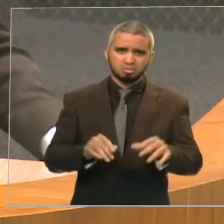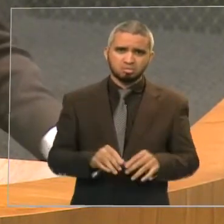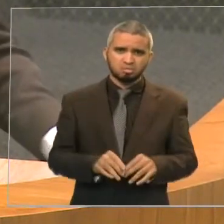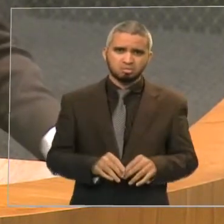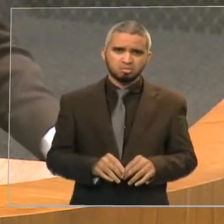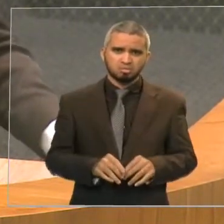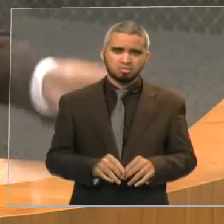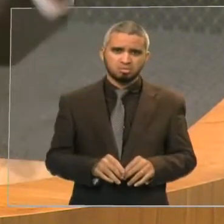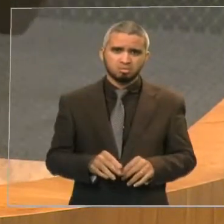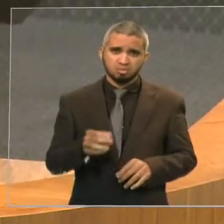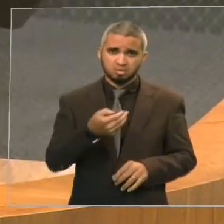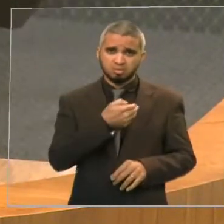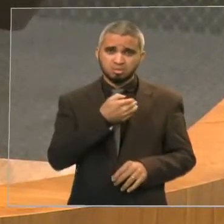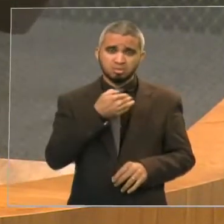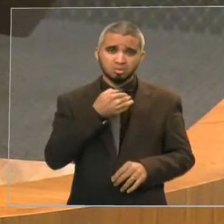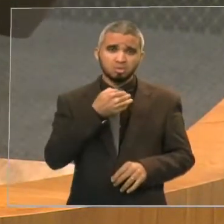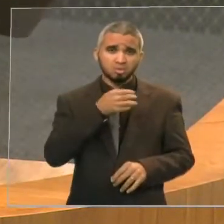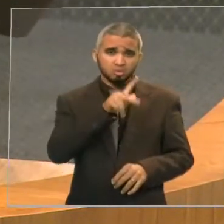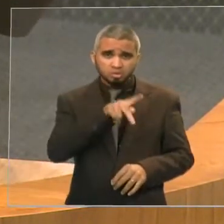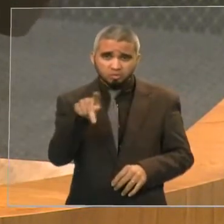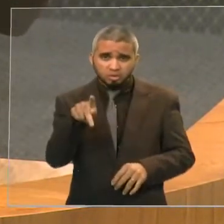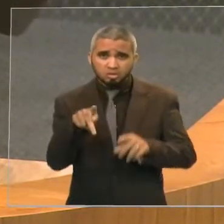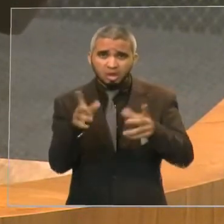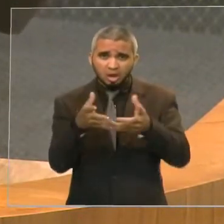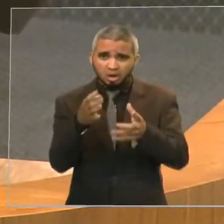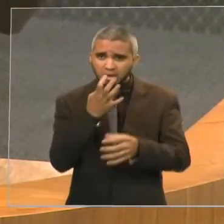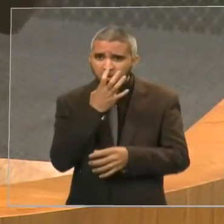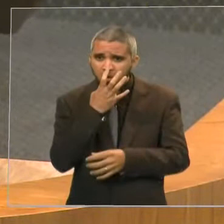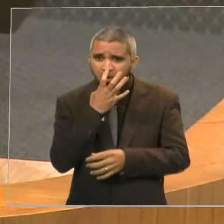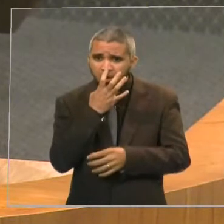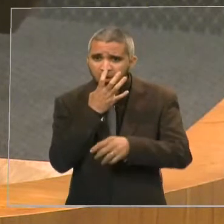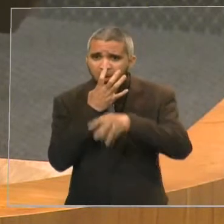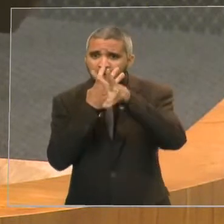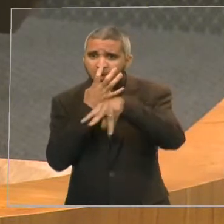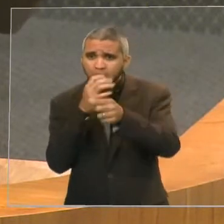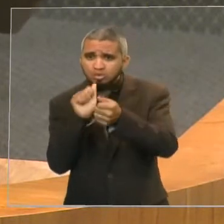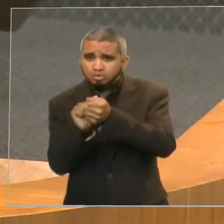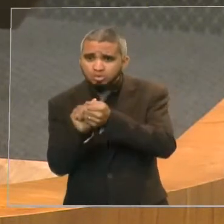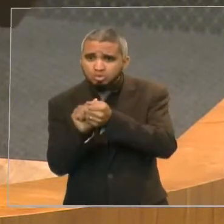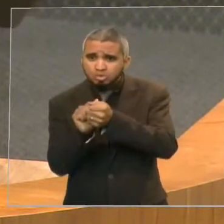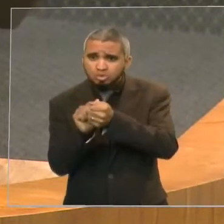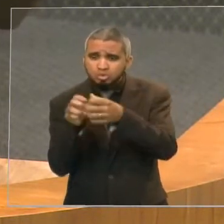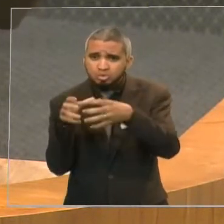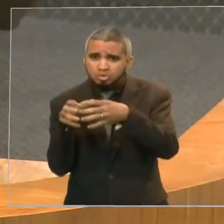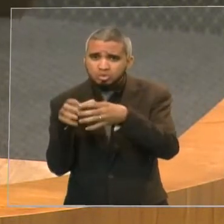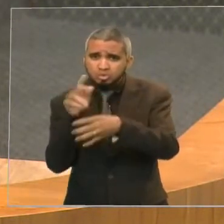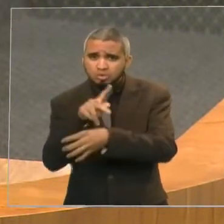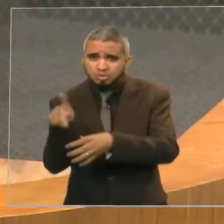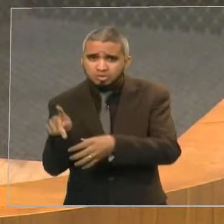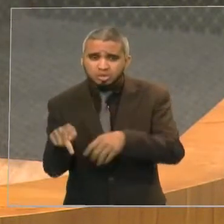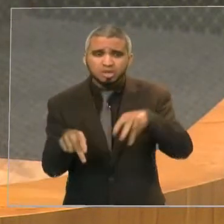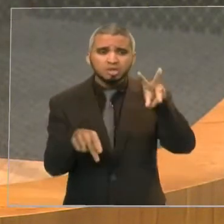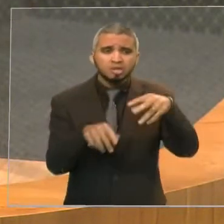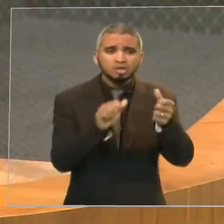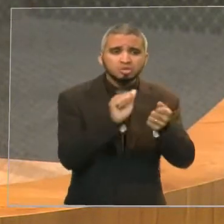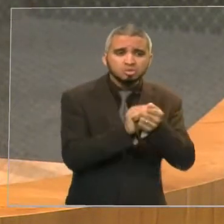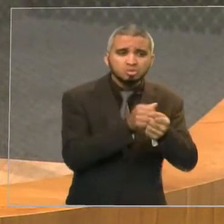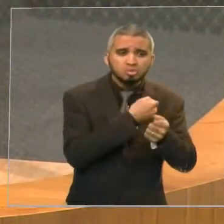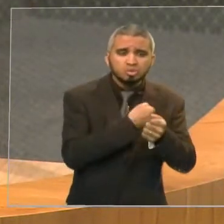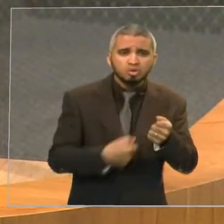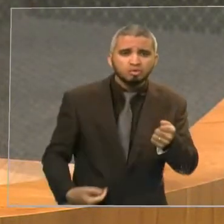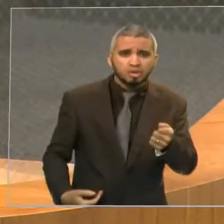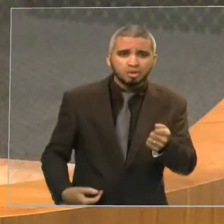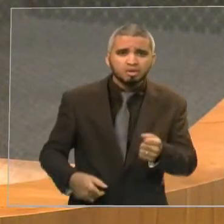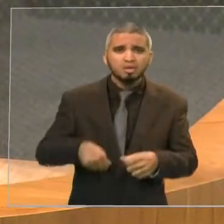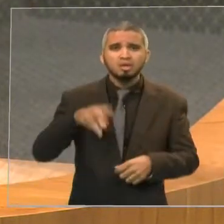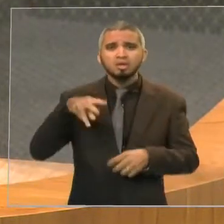oportunidade de saber quem está do lado da educação, de quem está do lado do povo e de quem está do lado dos professores e de quem está aqui do lado